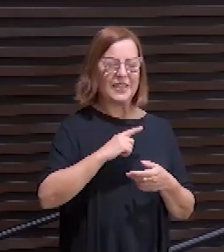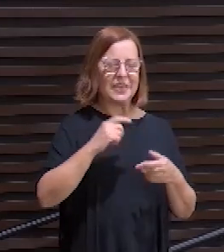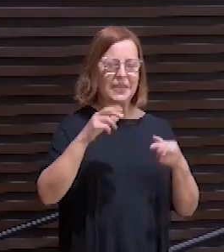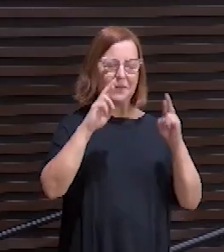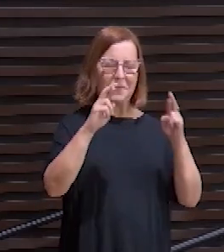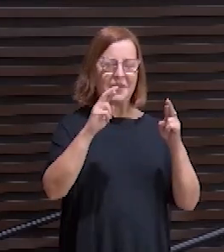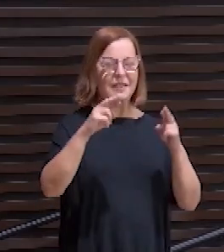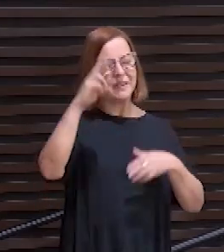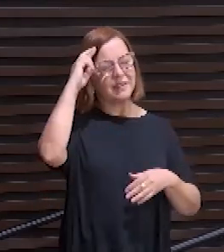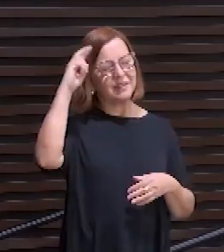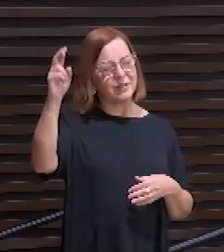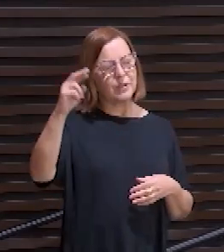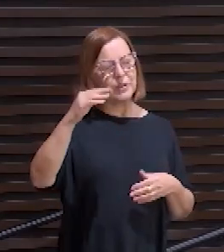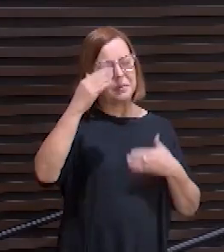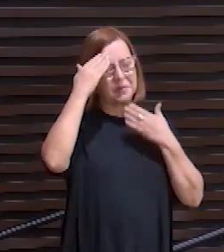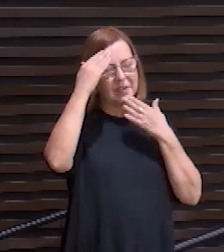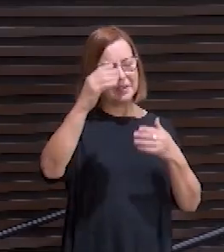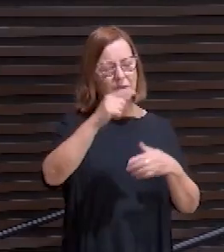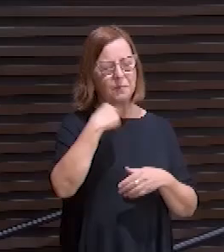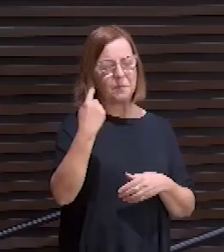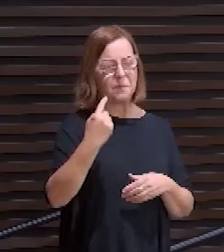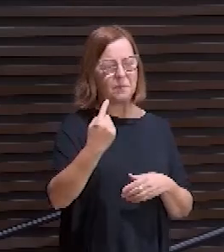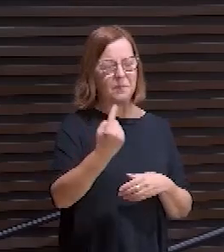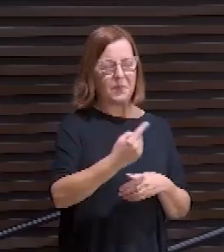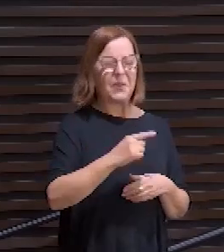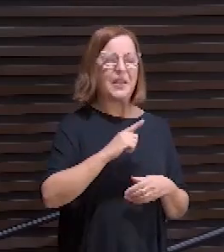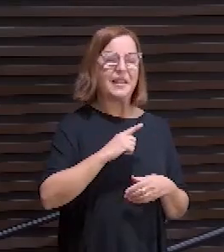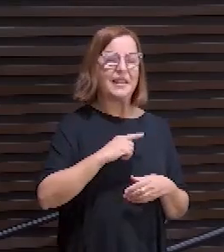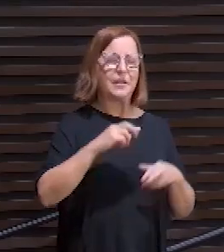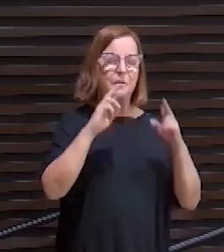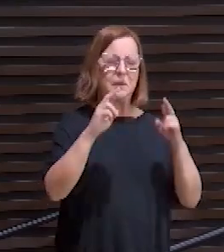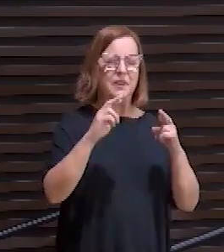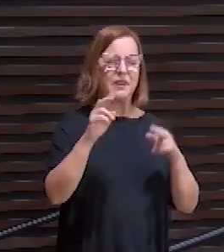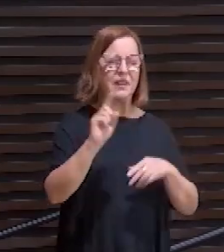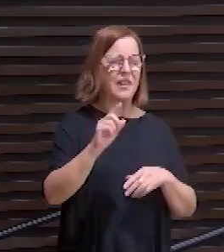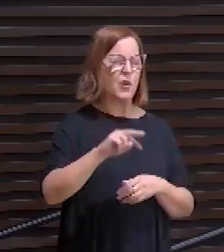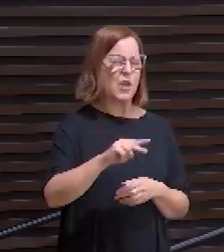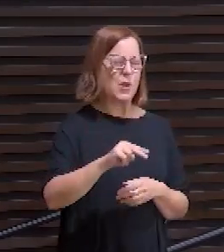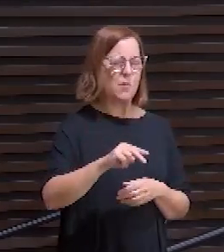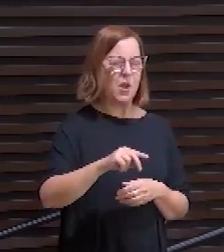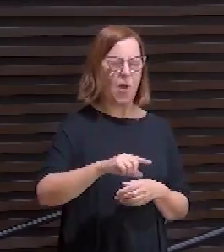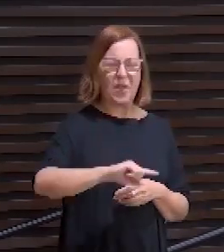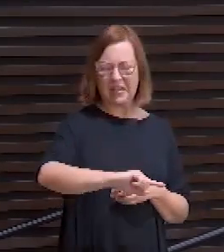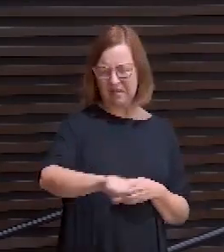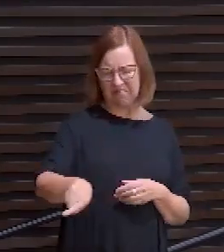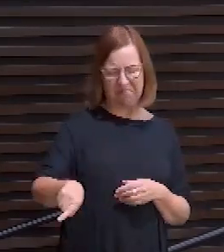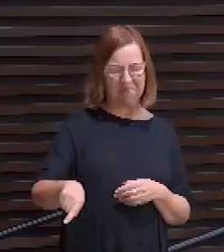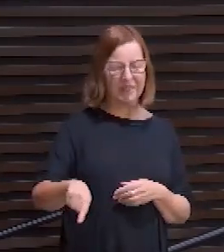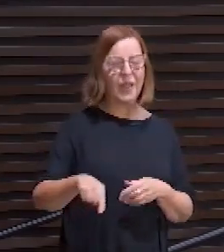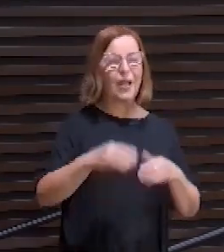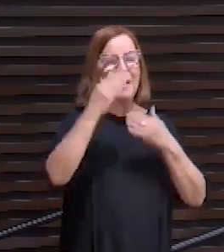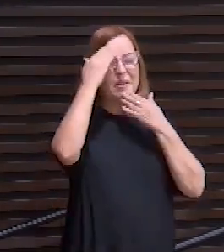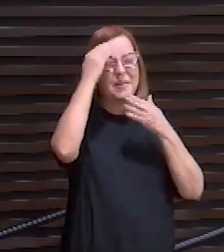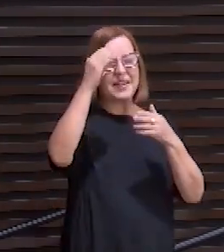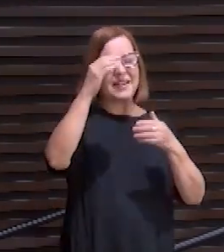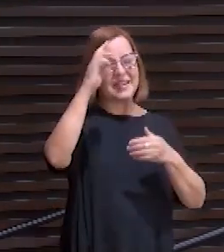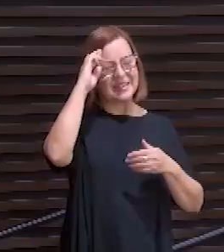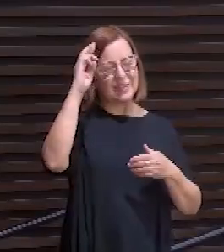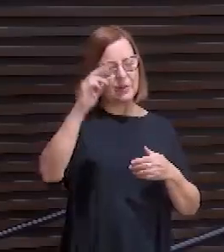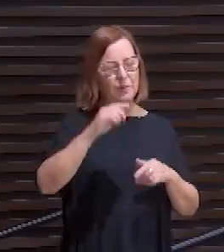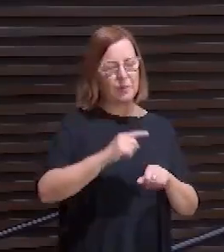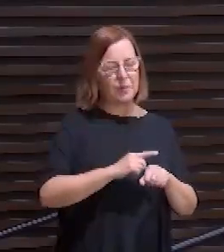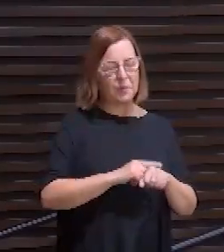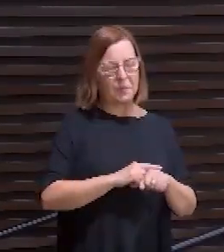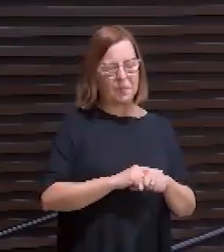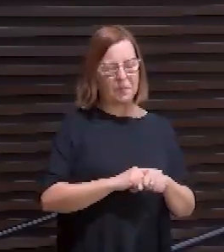obrigado, porque nós temos esperança, nós não somos como os demais. Obrigado, Senhor, porque nós, quando éramos ainda pecadores, o